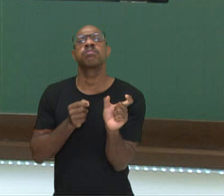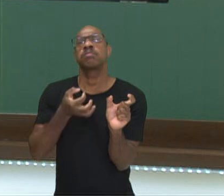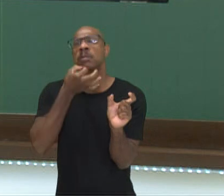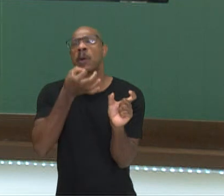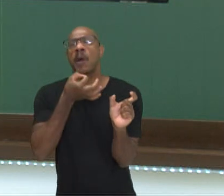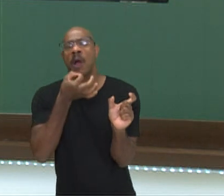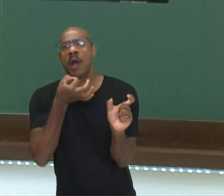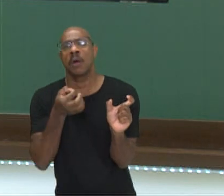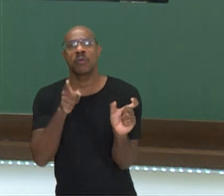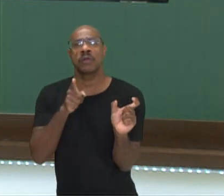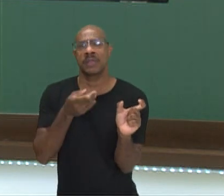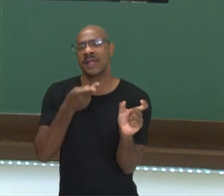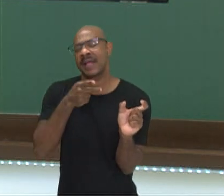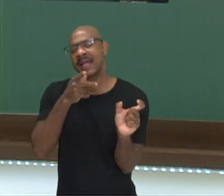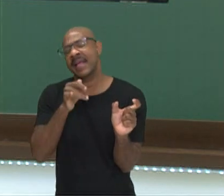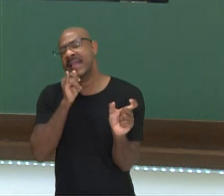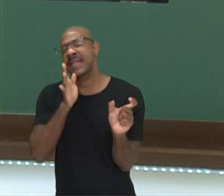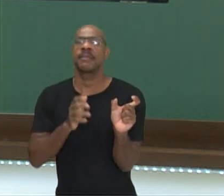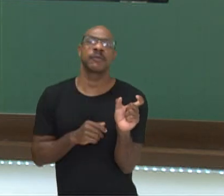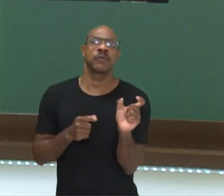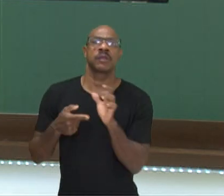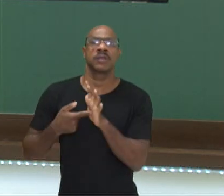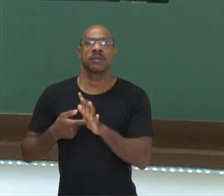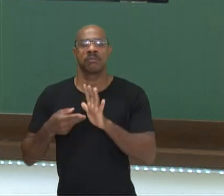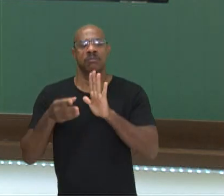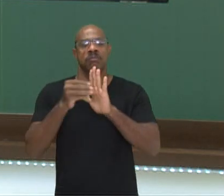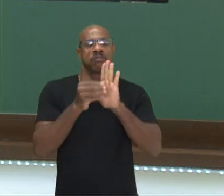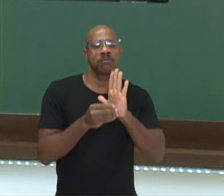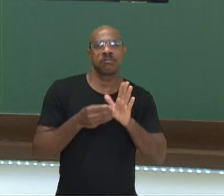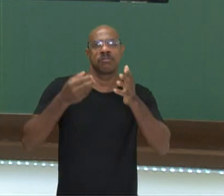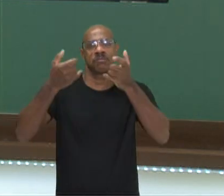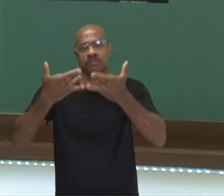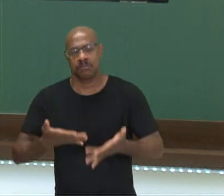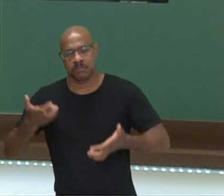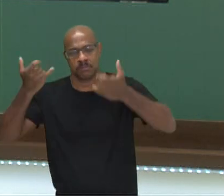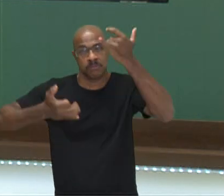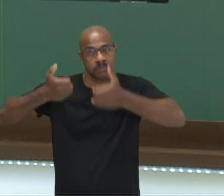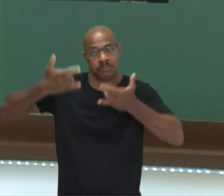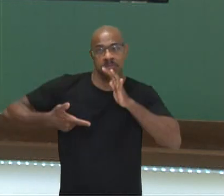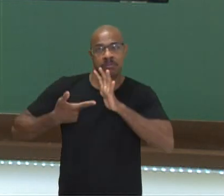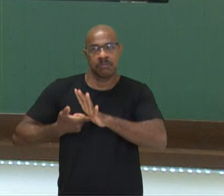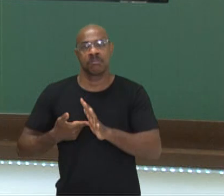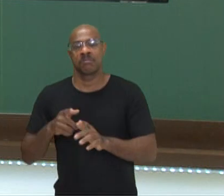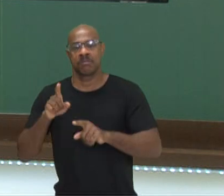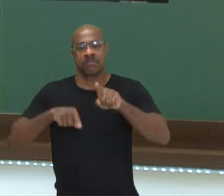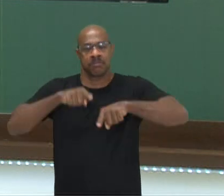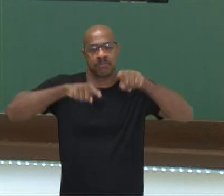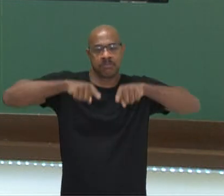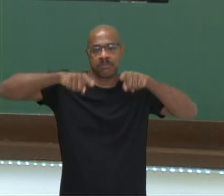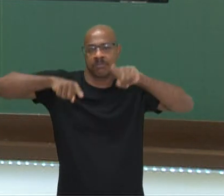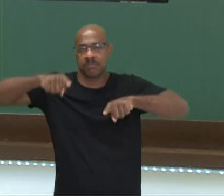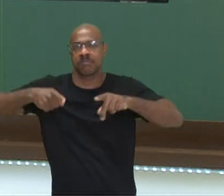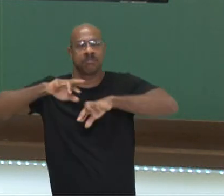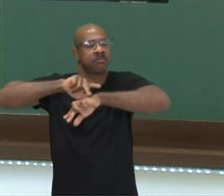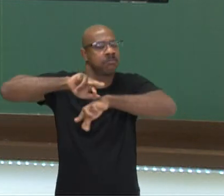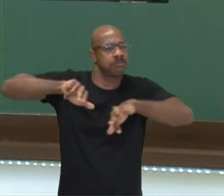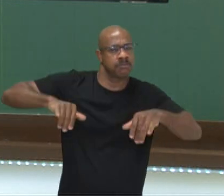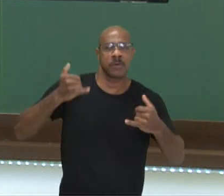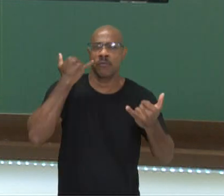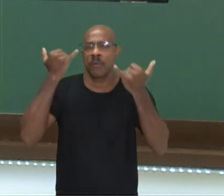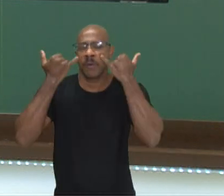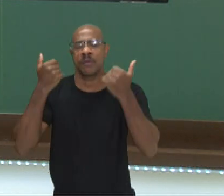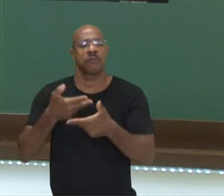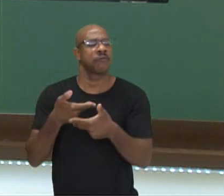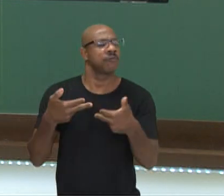quando você defende, você apresenta motivos, explicações, dados, informações diversas